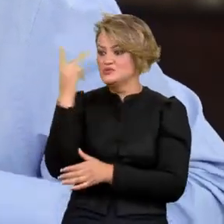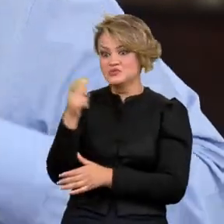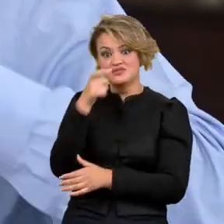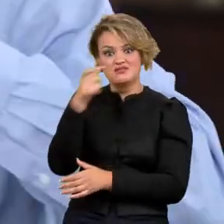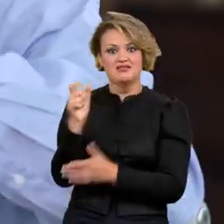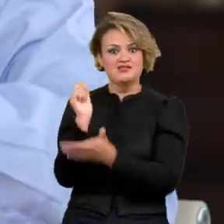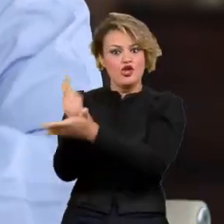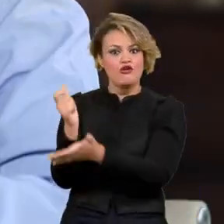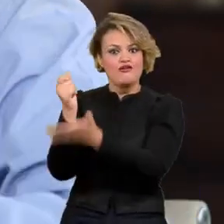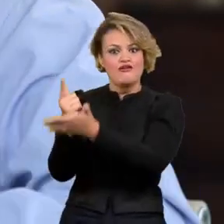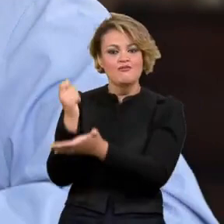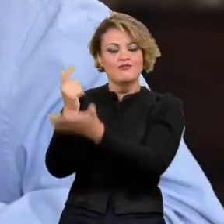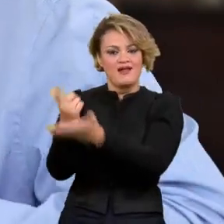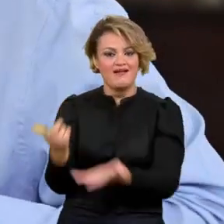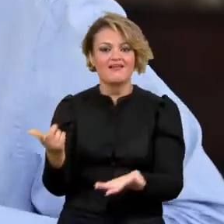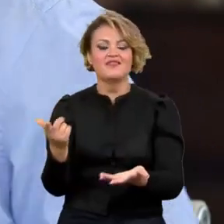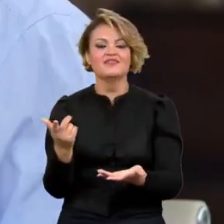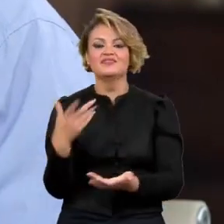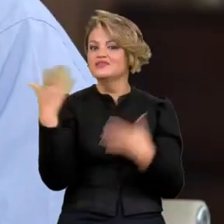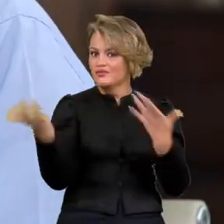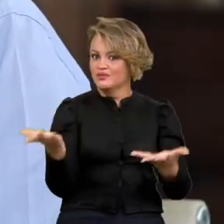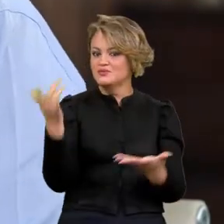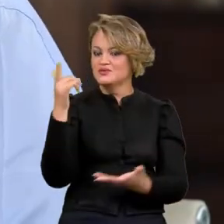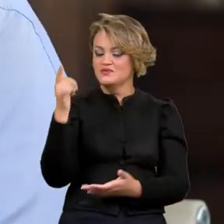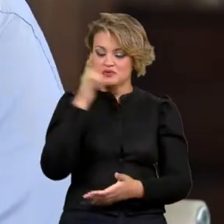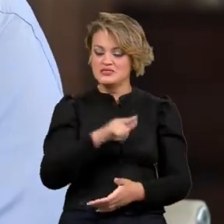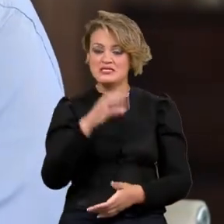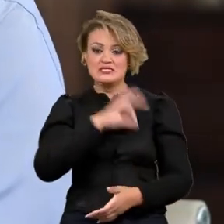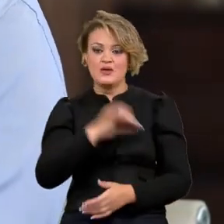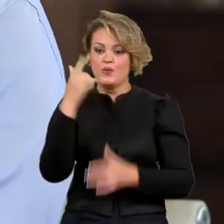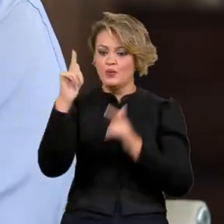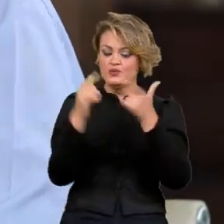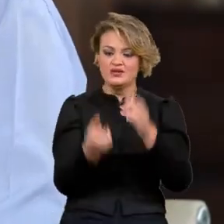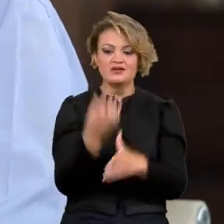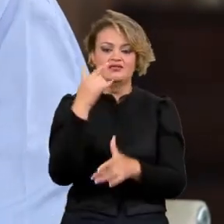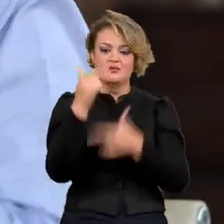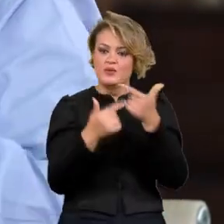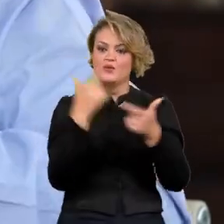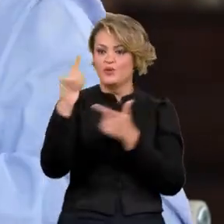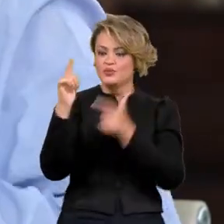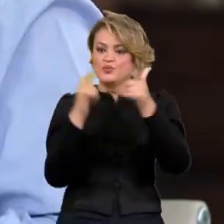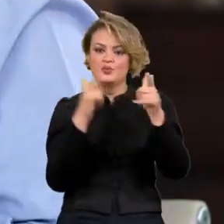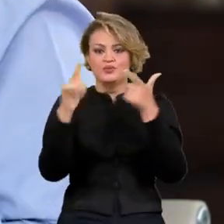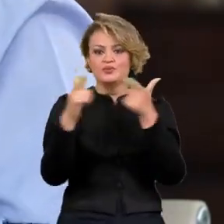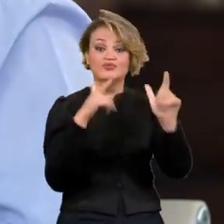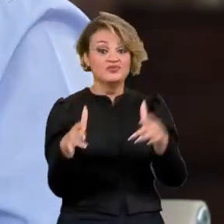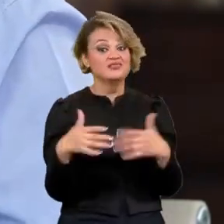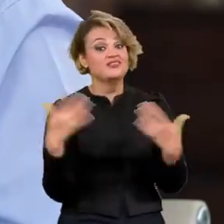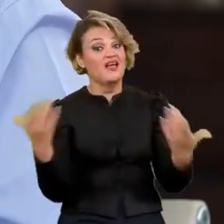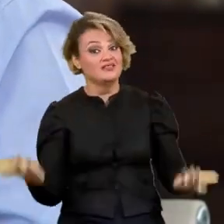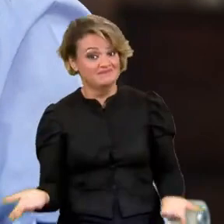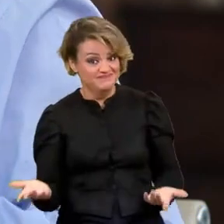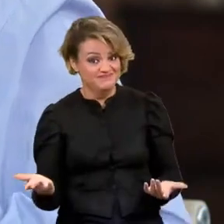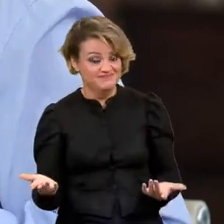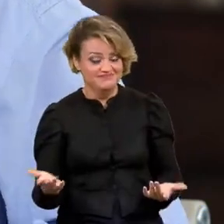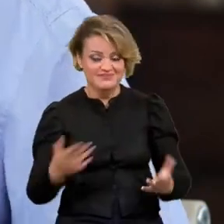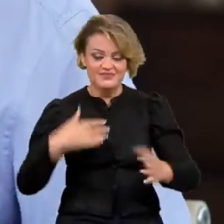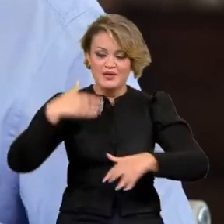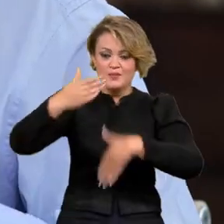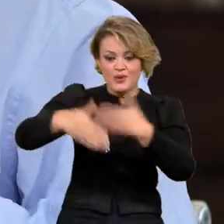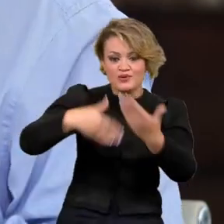ganhar mais um salário que vai gerar mais um emprego mas um consumidor E assim a roda gigante da economia vai funcionar